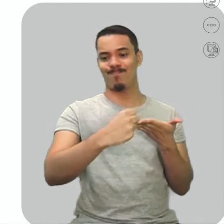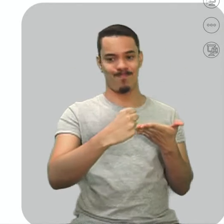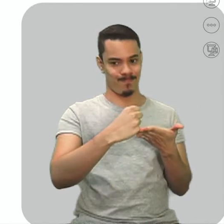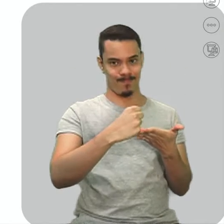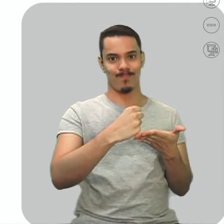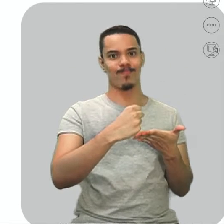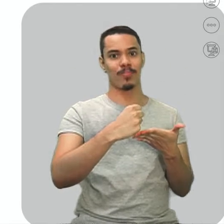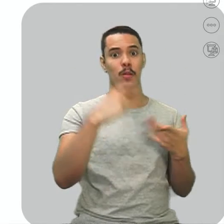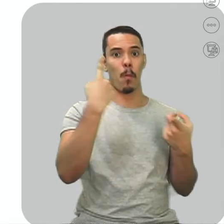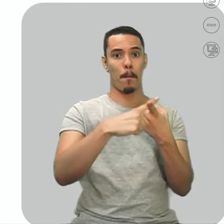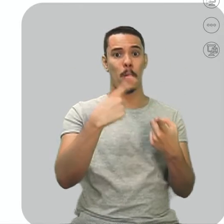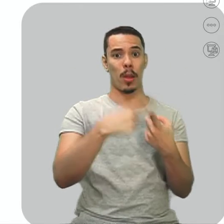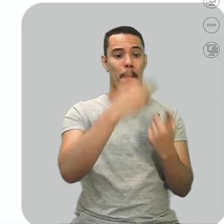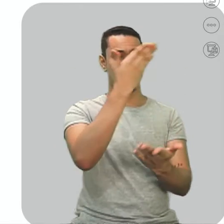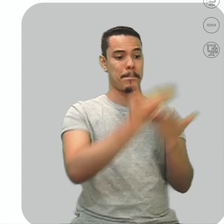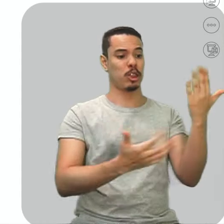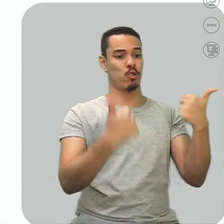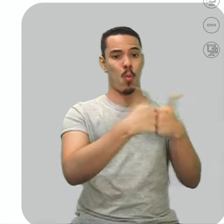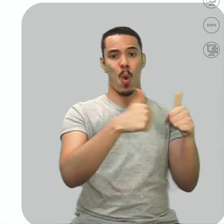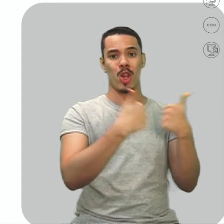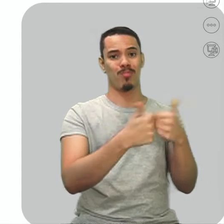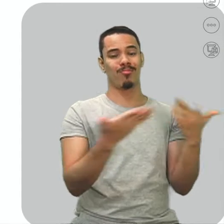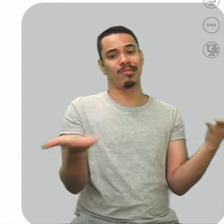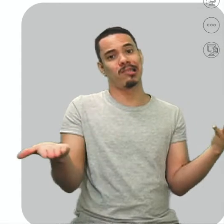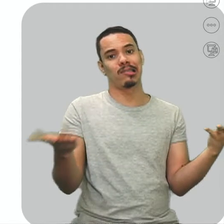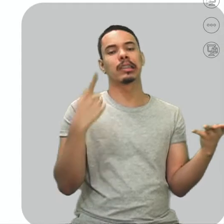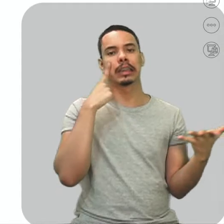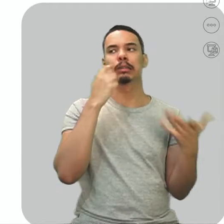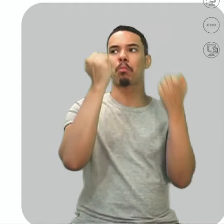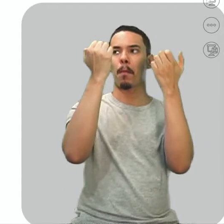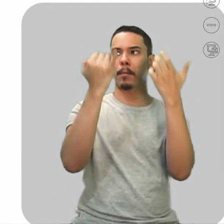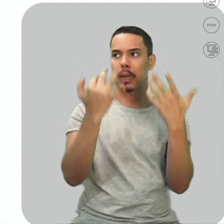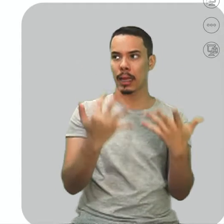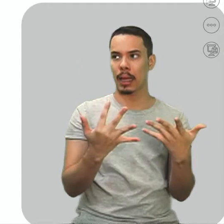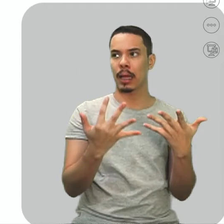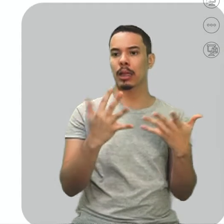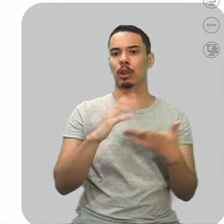olha só o porquê aí tá explicando né então é a conjunção explicativa